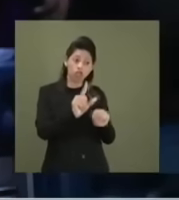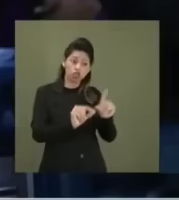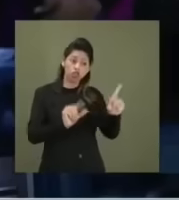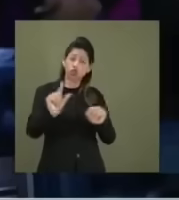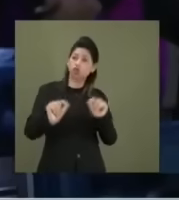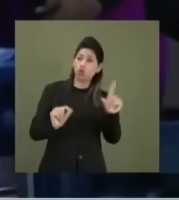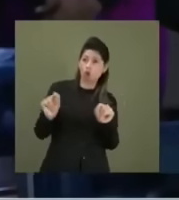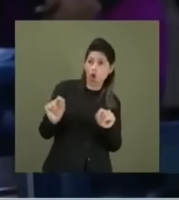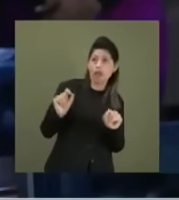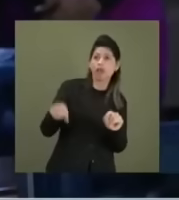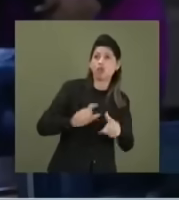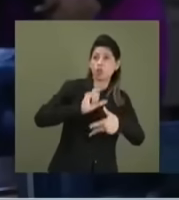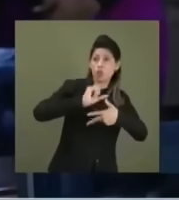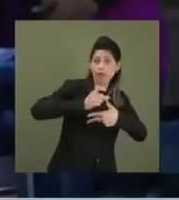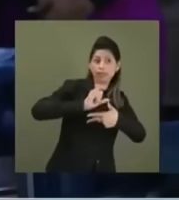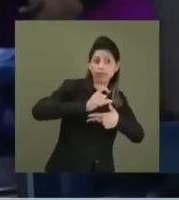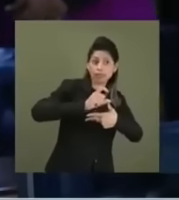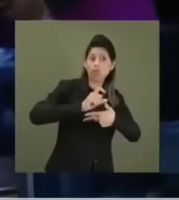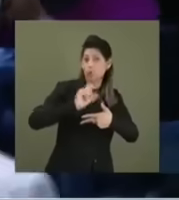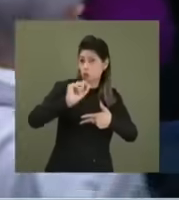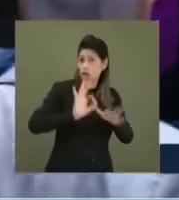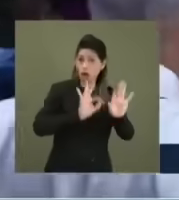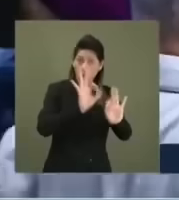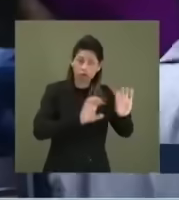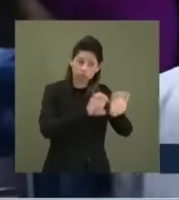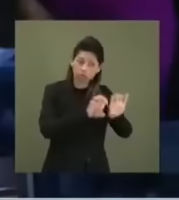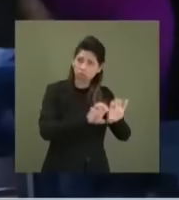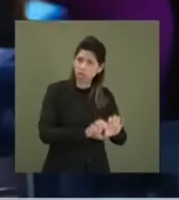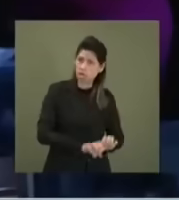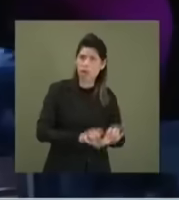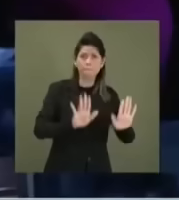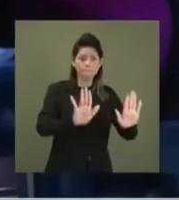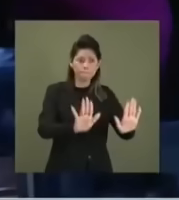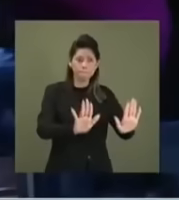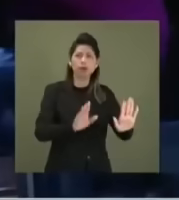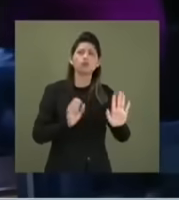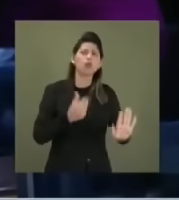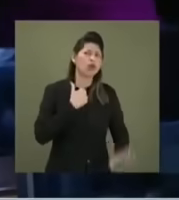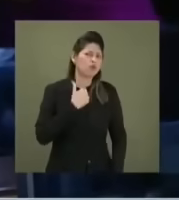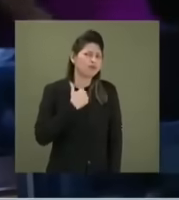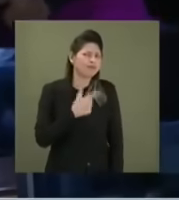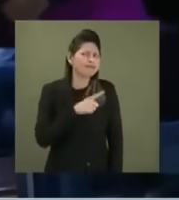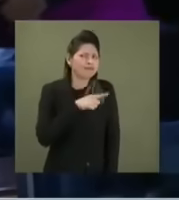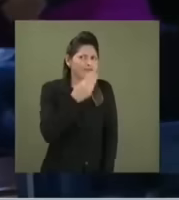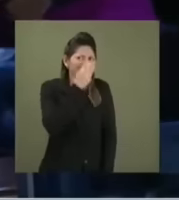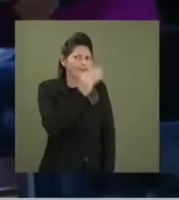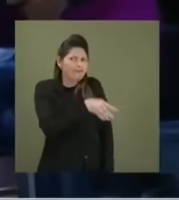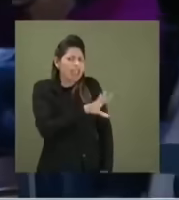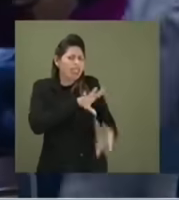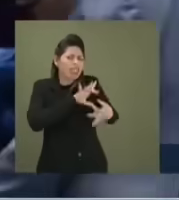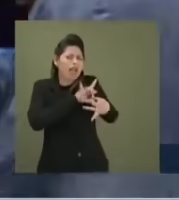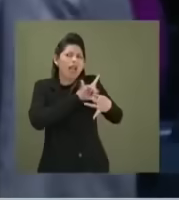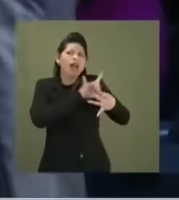Vocês não imaginam, ou imaginam, claro, eu levei o maior pau essa semana porque